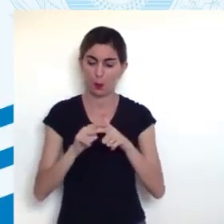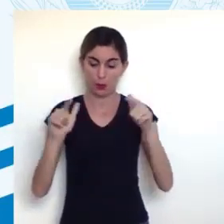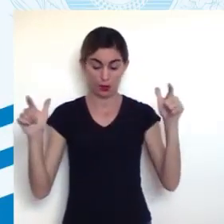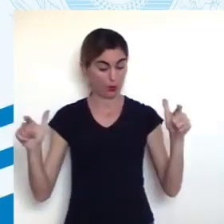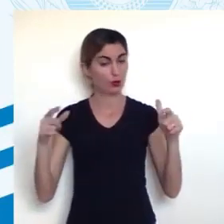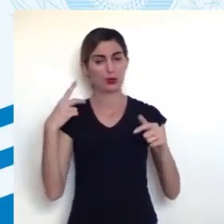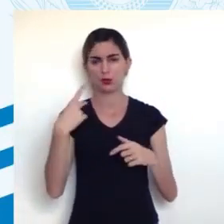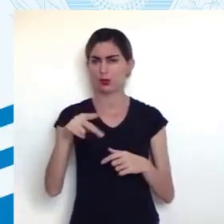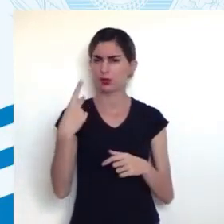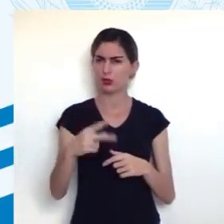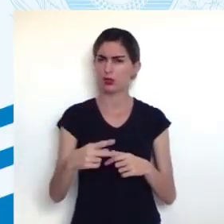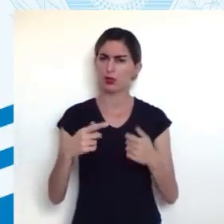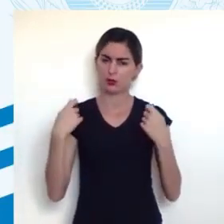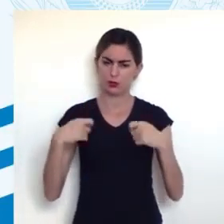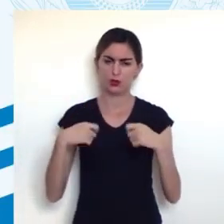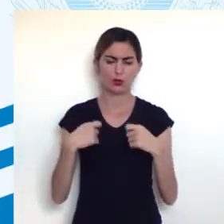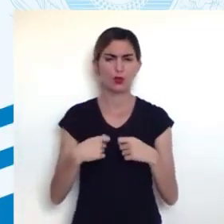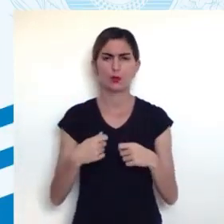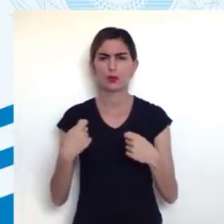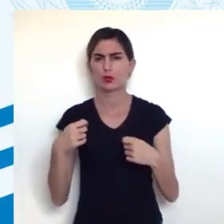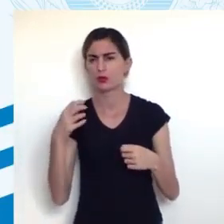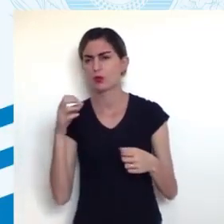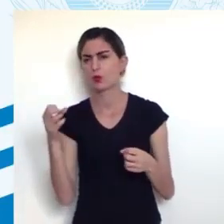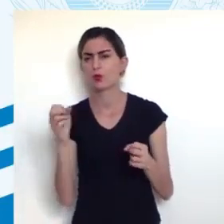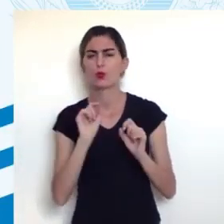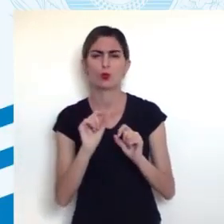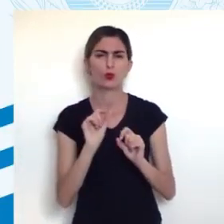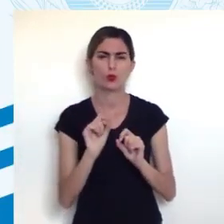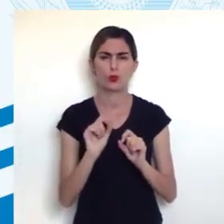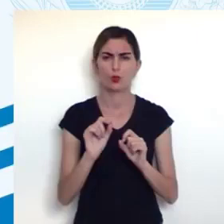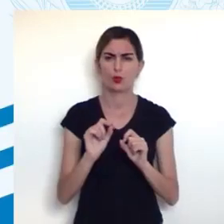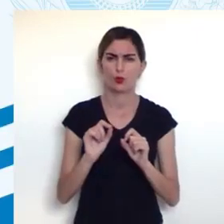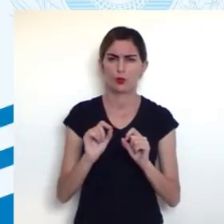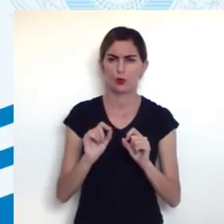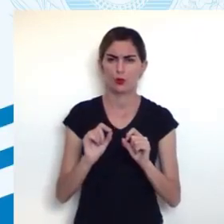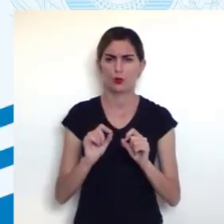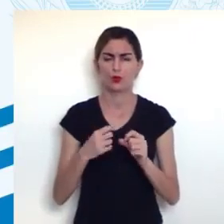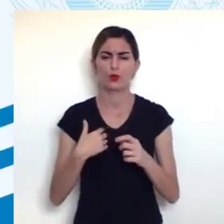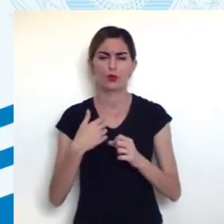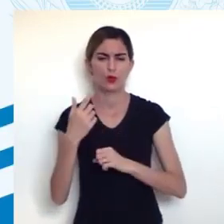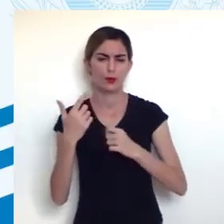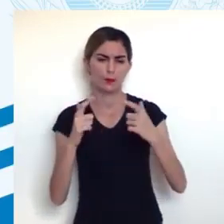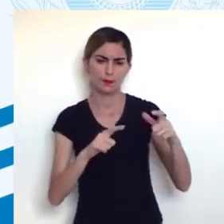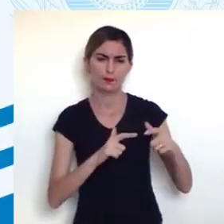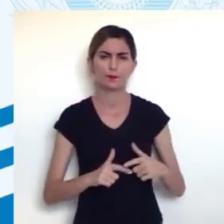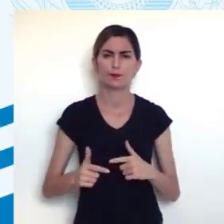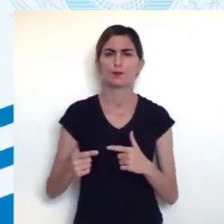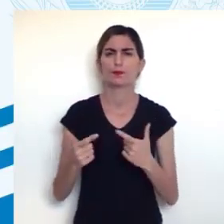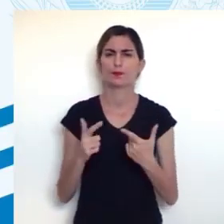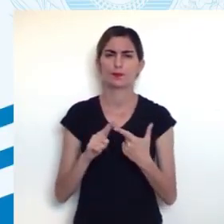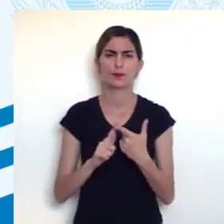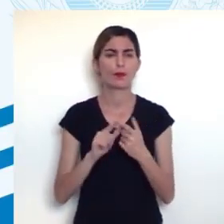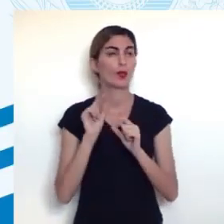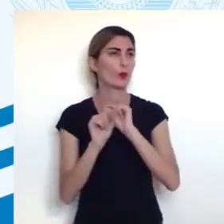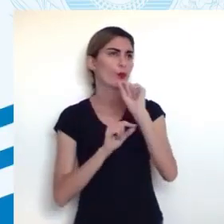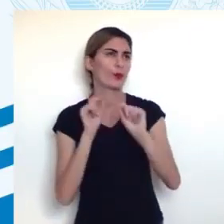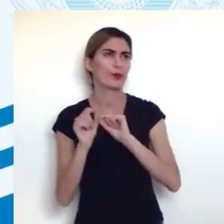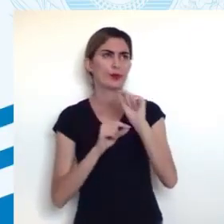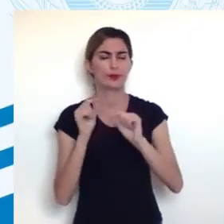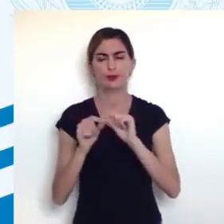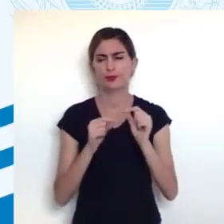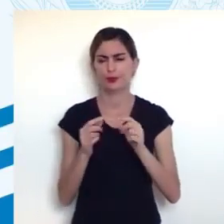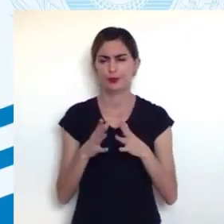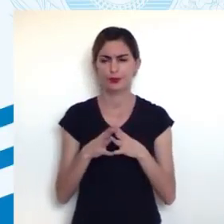maioria destes se localizava nos maiores centros industriais da época, que